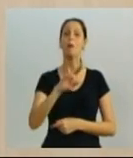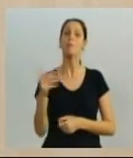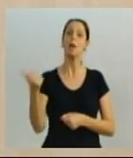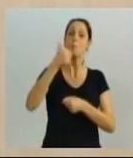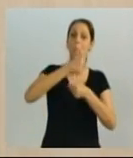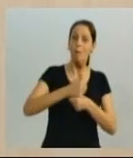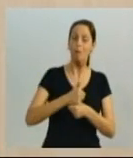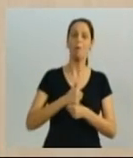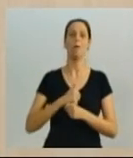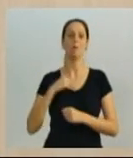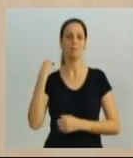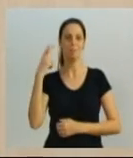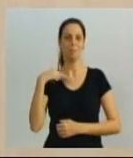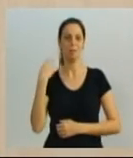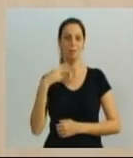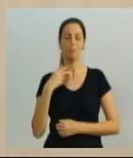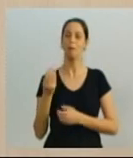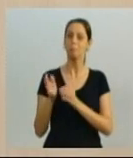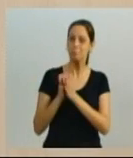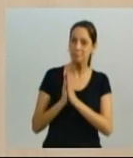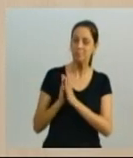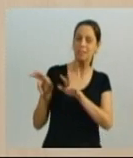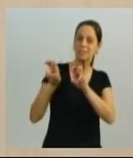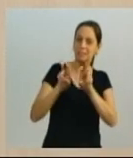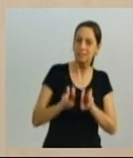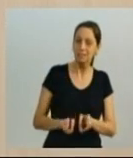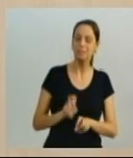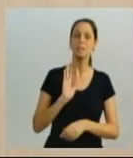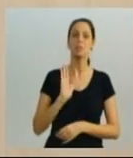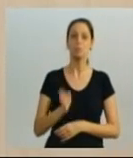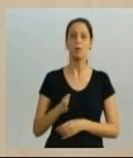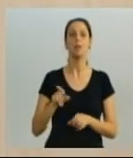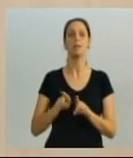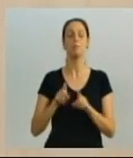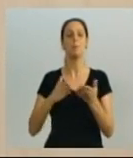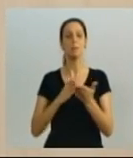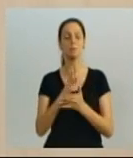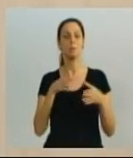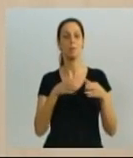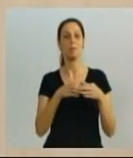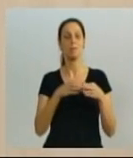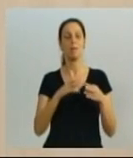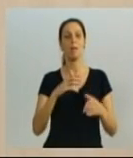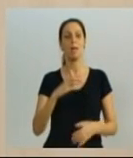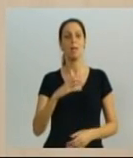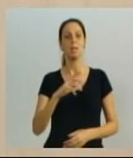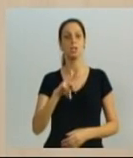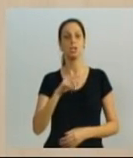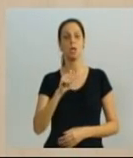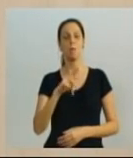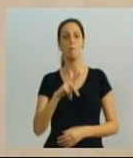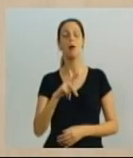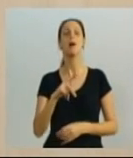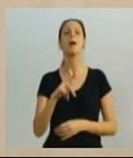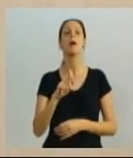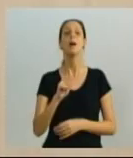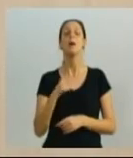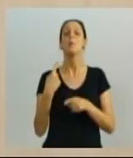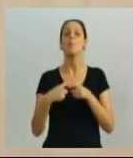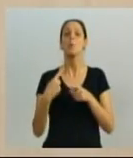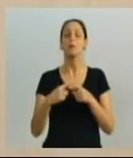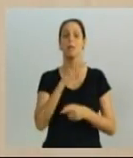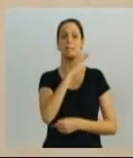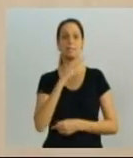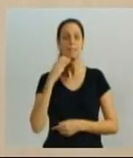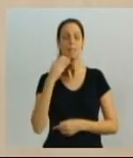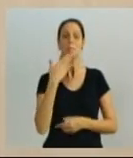aqui. O Ito, que é eleito na chapa do PP, o vereador César Sim está se licenciando, e o Ito, semana